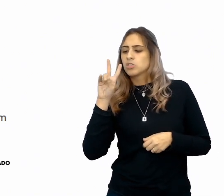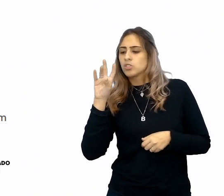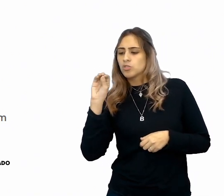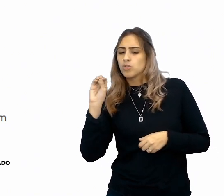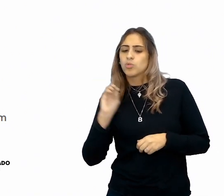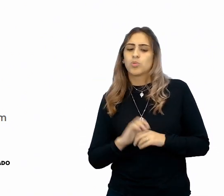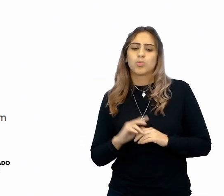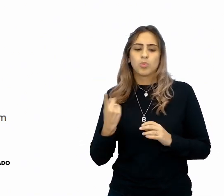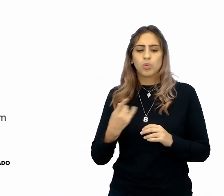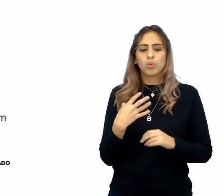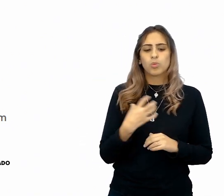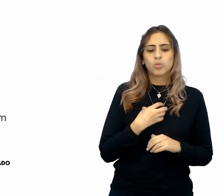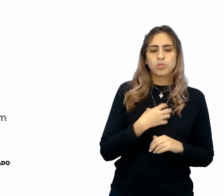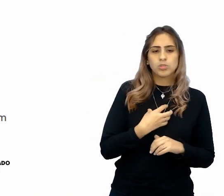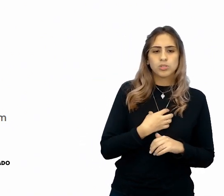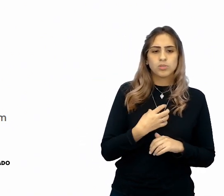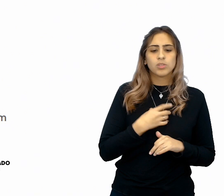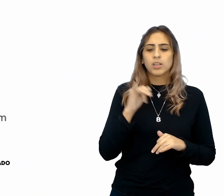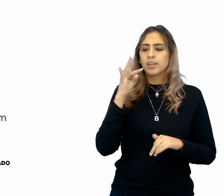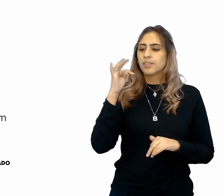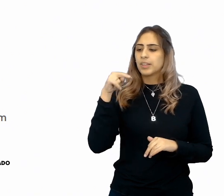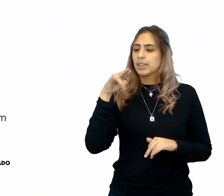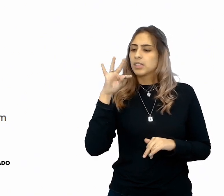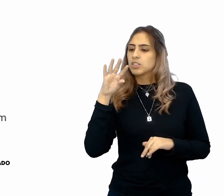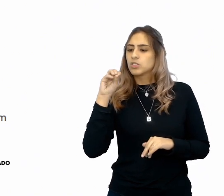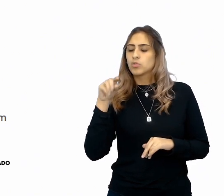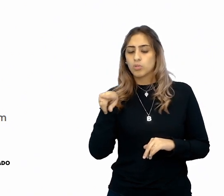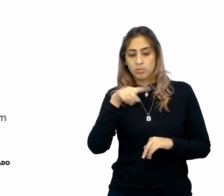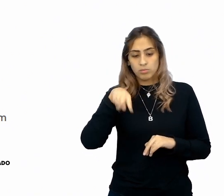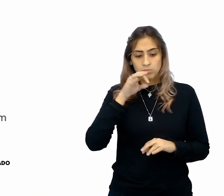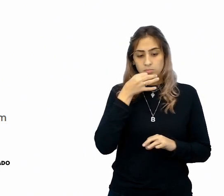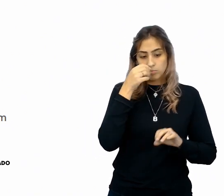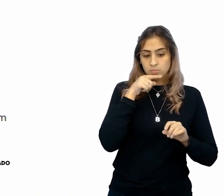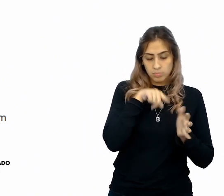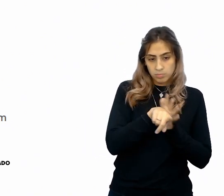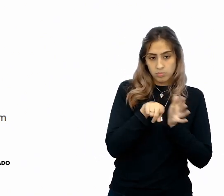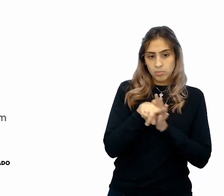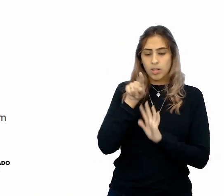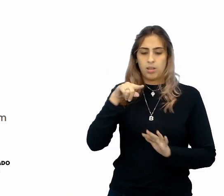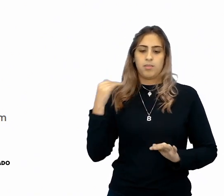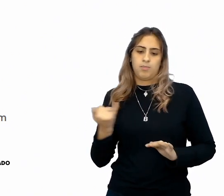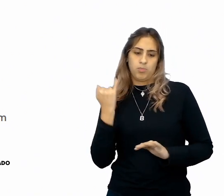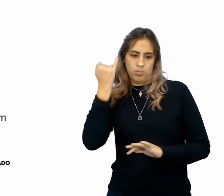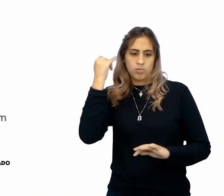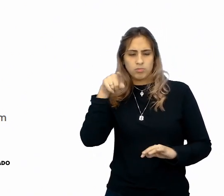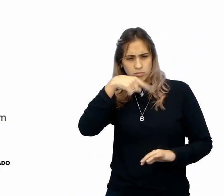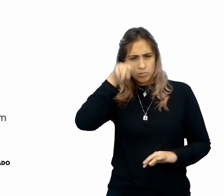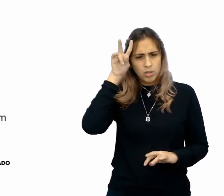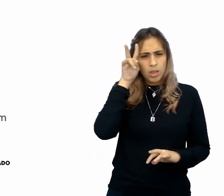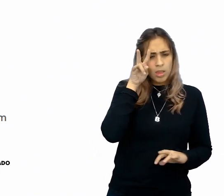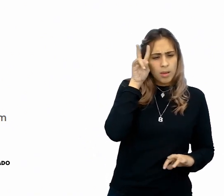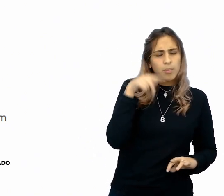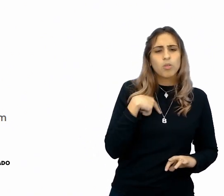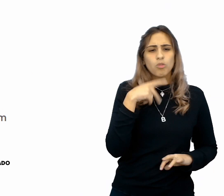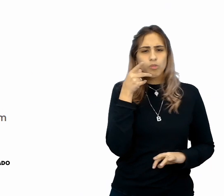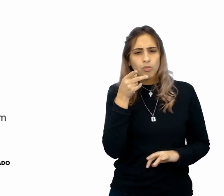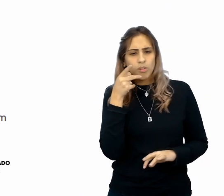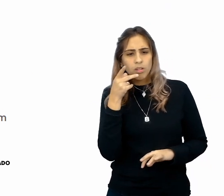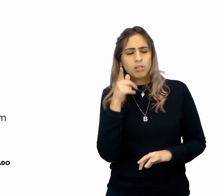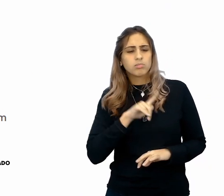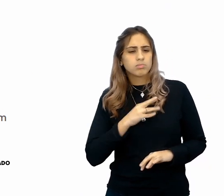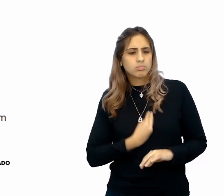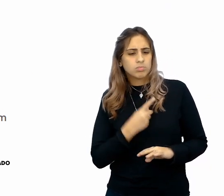indicativo, ou na forma nominal do infinitivo? Esses questionamentos são levantados. Vocês se lembram que eu mencionei que havia